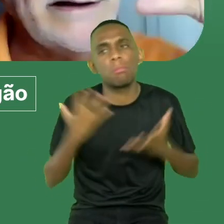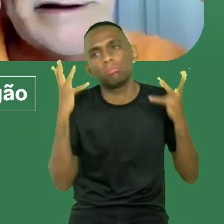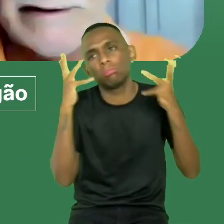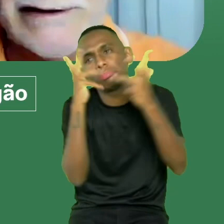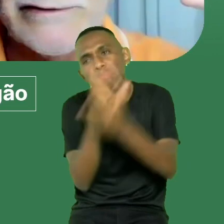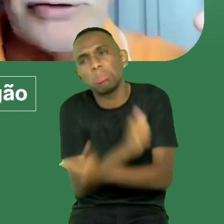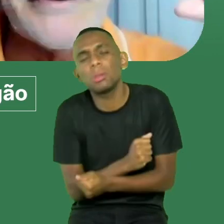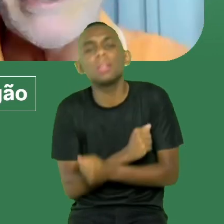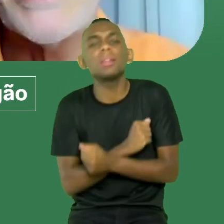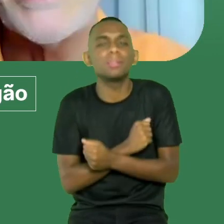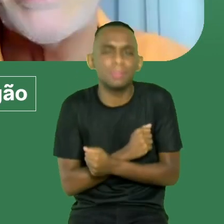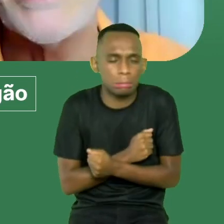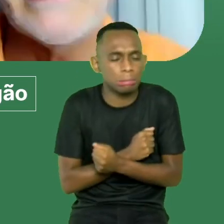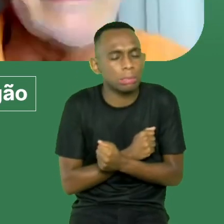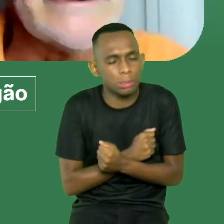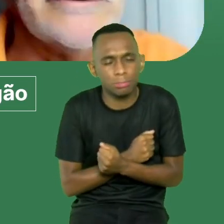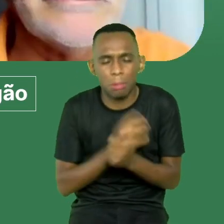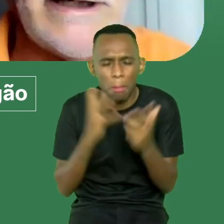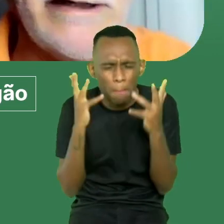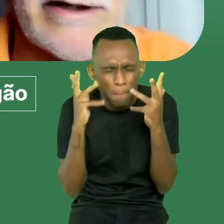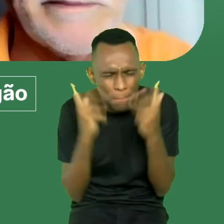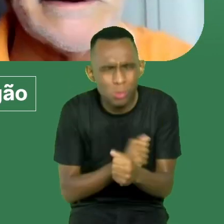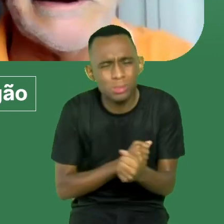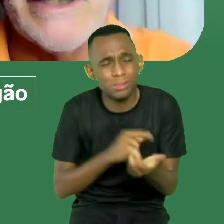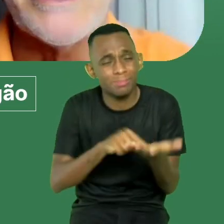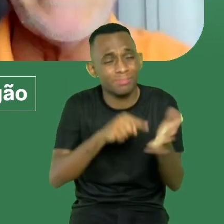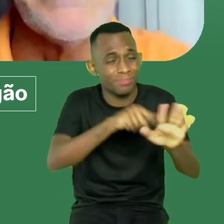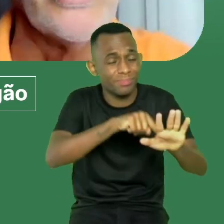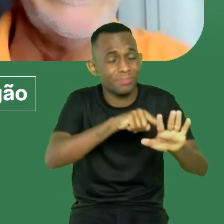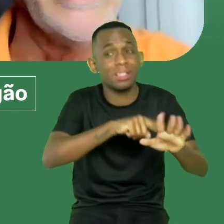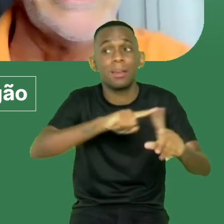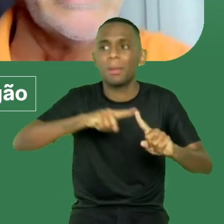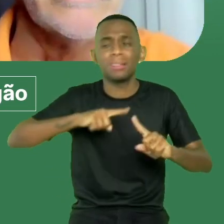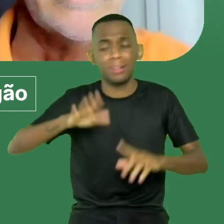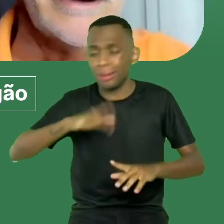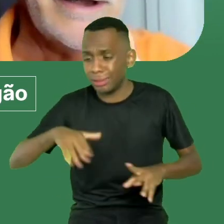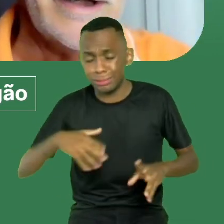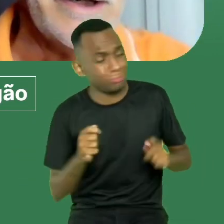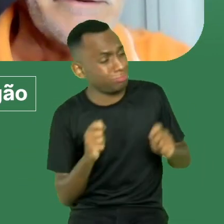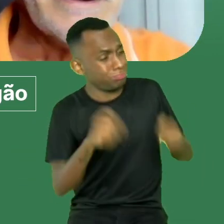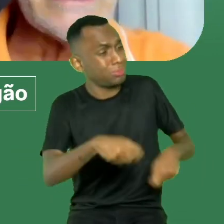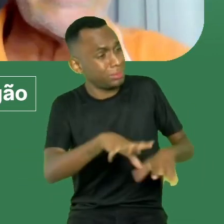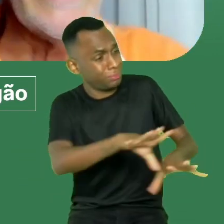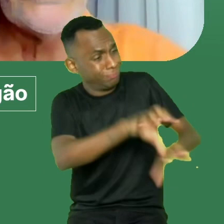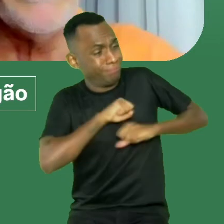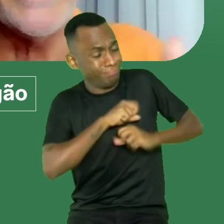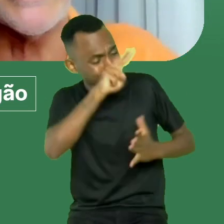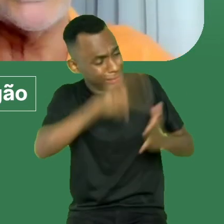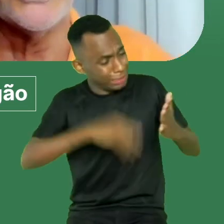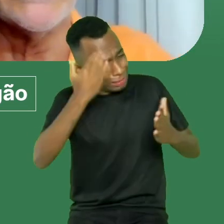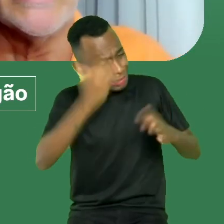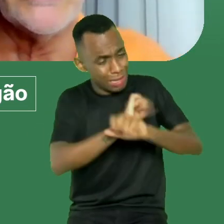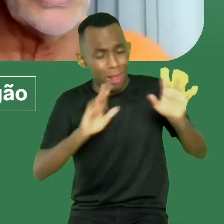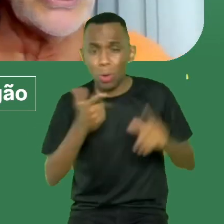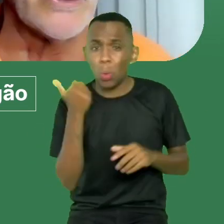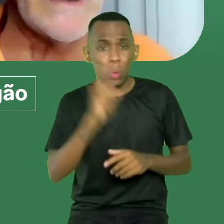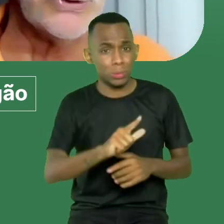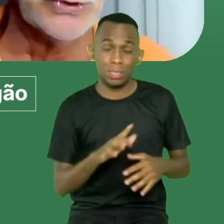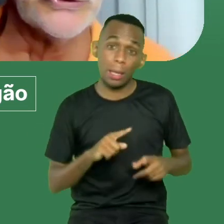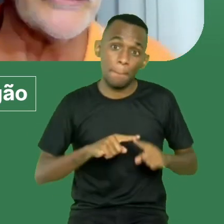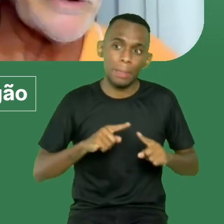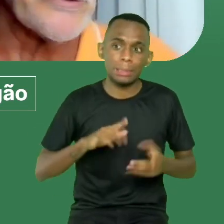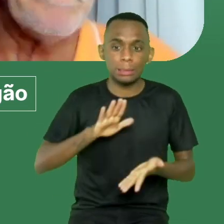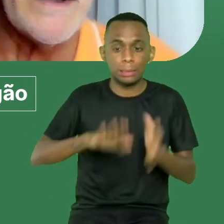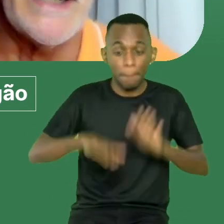mas linda, subjetiva, mas a criança não tem a capacidade de absorver aquilo. Mas às vezes o mediador da leitura,